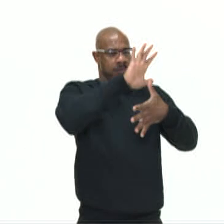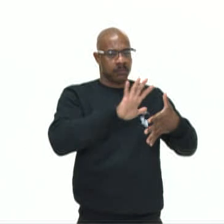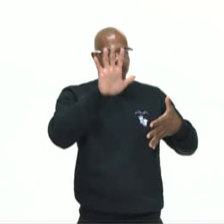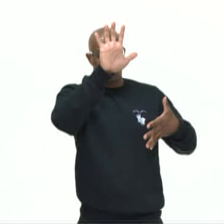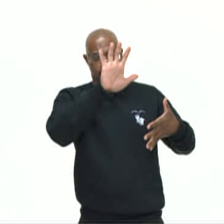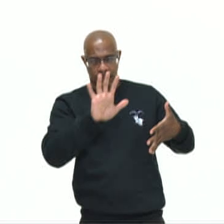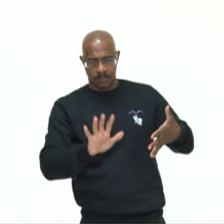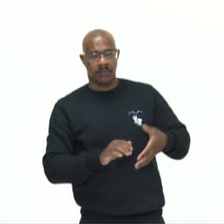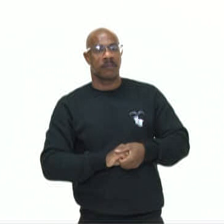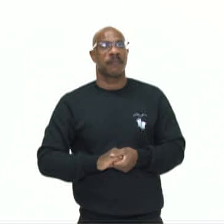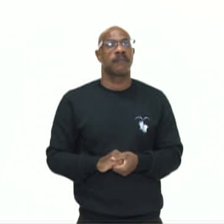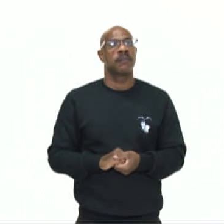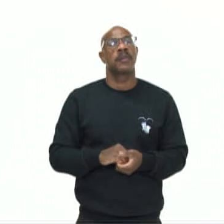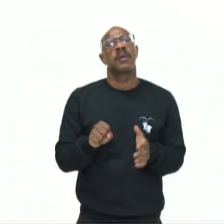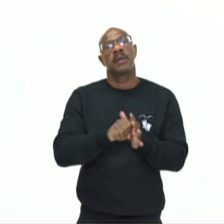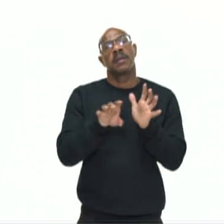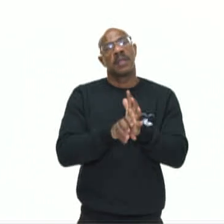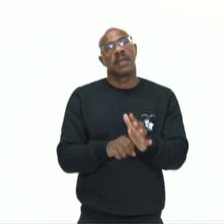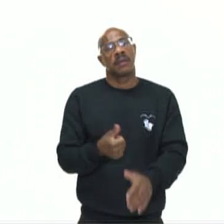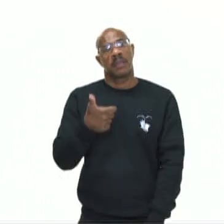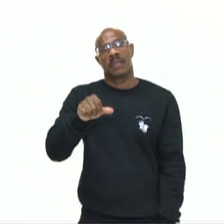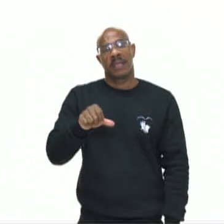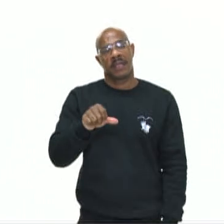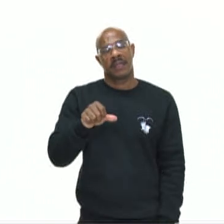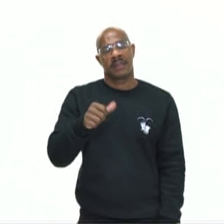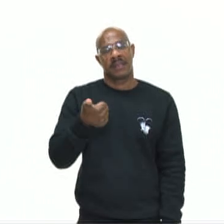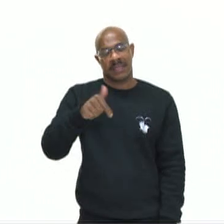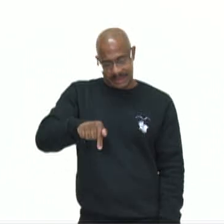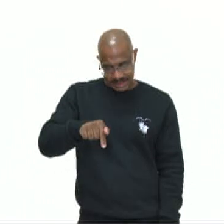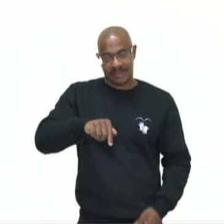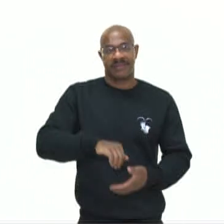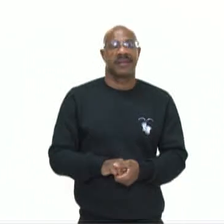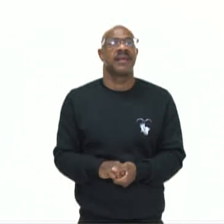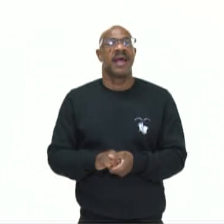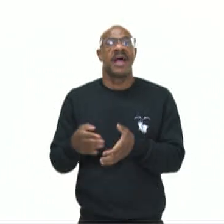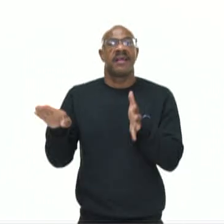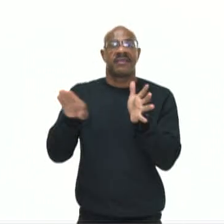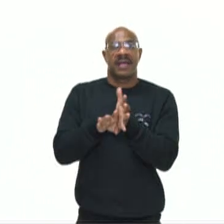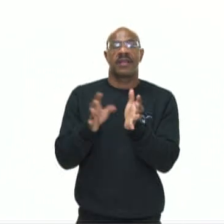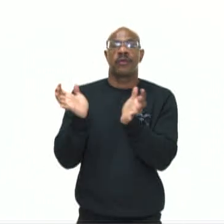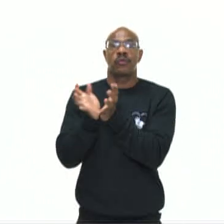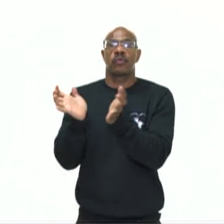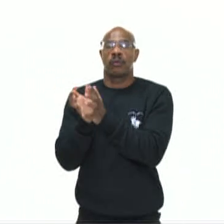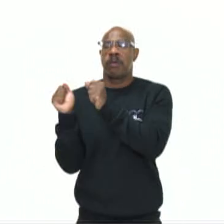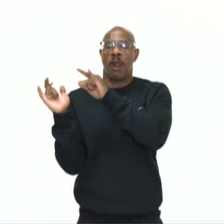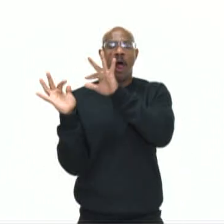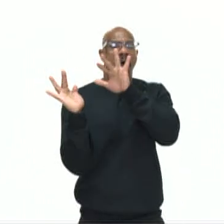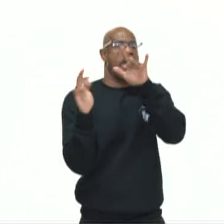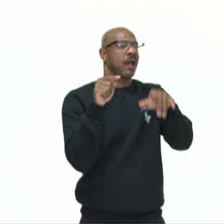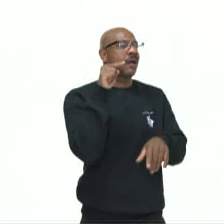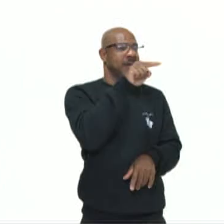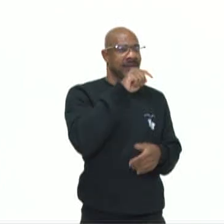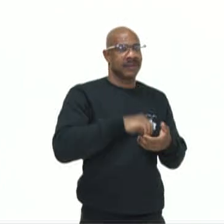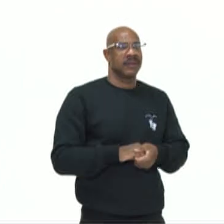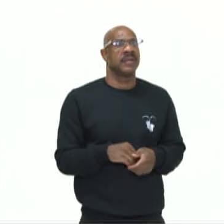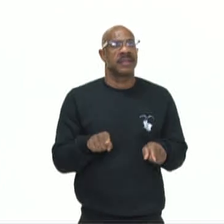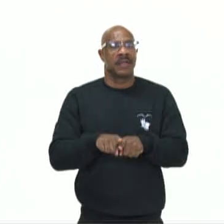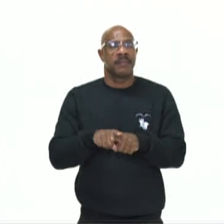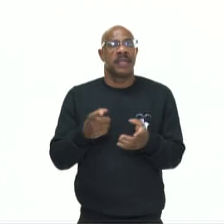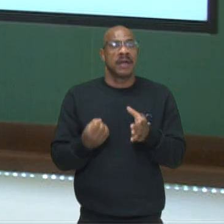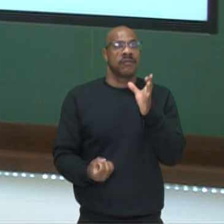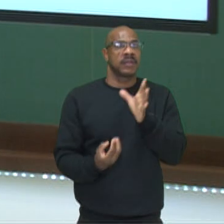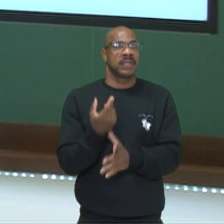a chegada dos colonos puritanos calvinistas, né? E a fundação da colônia de